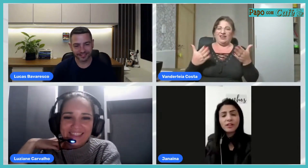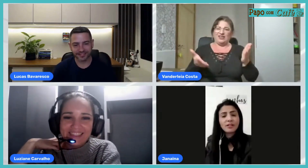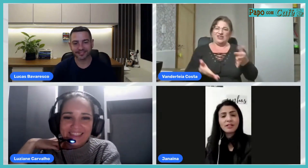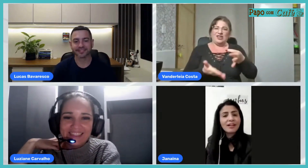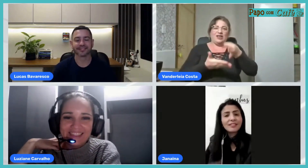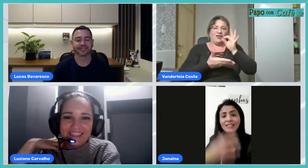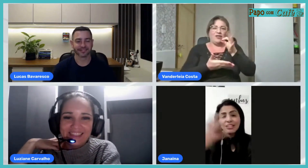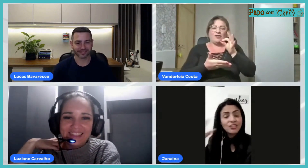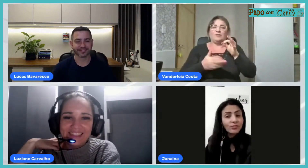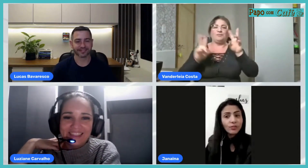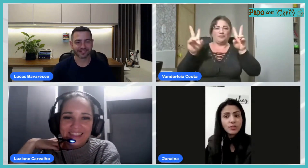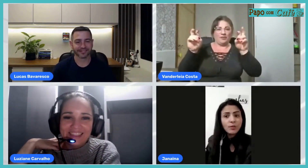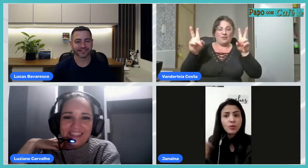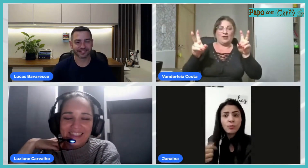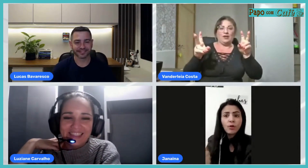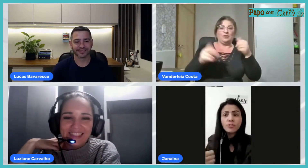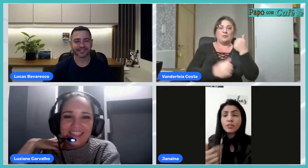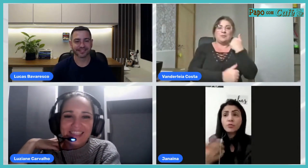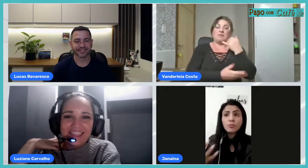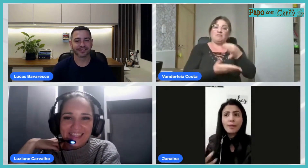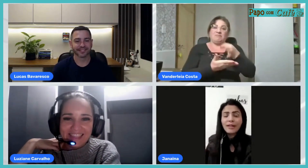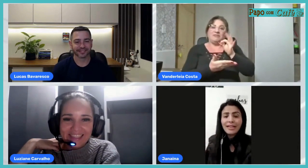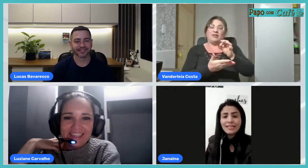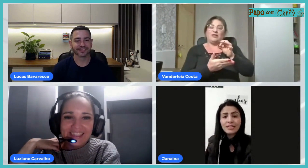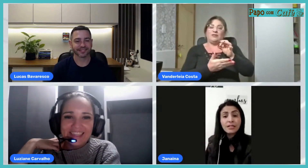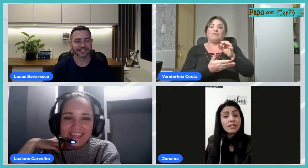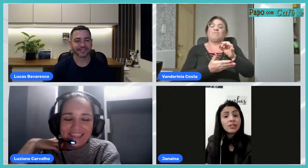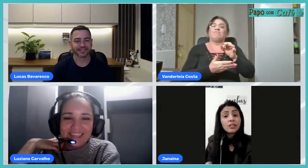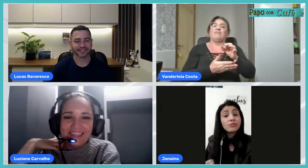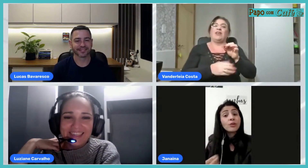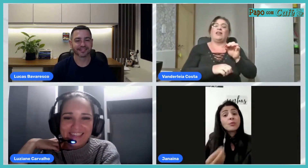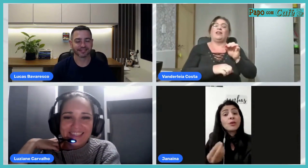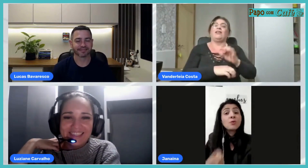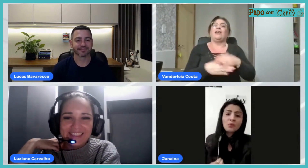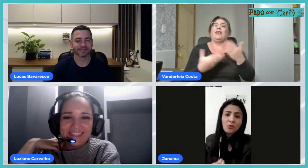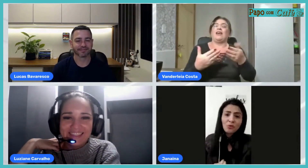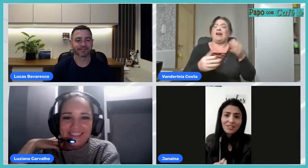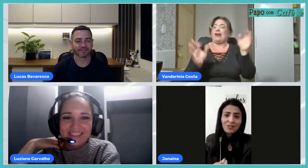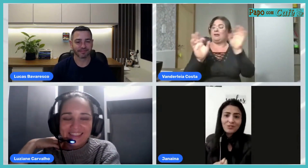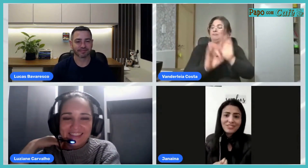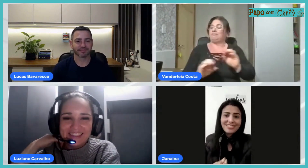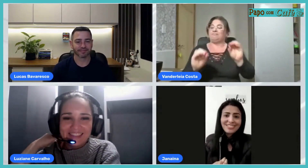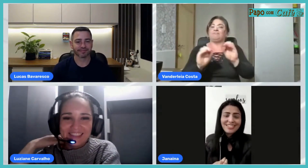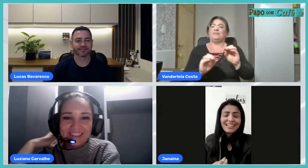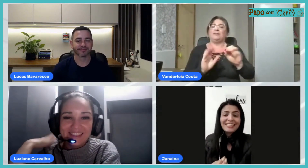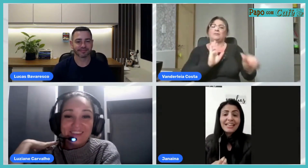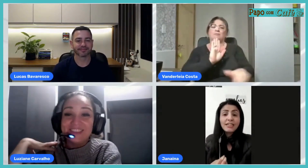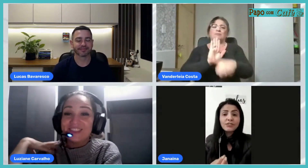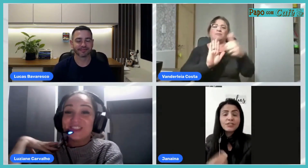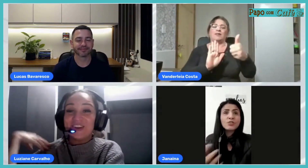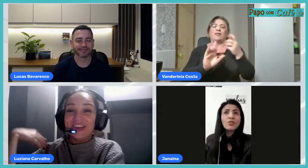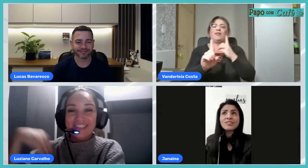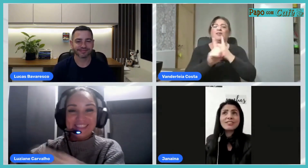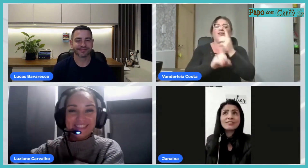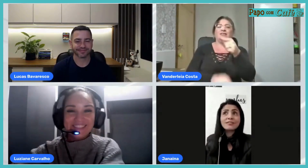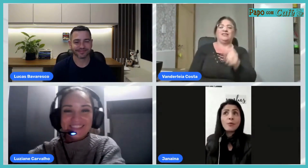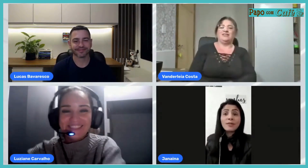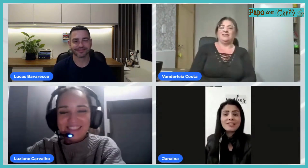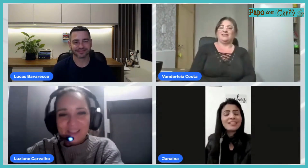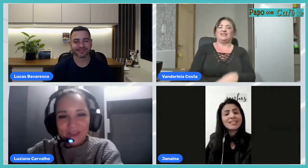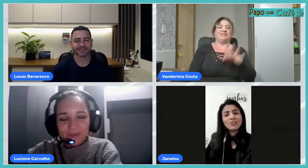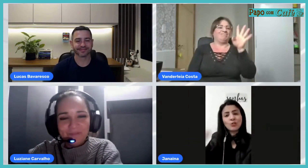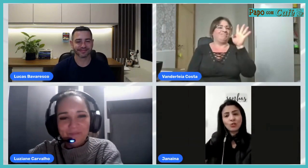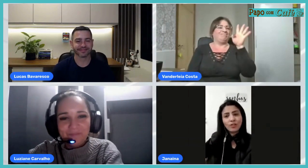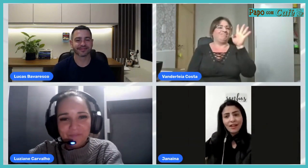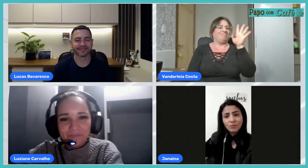papo aqui, já falou, explicou, pode, tal. Beleza. E foi o primeiro momento que eu encontrei o Lucas. E aí eu vi que, nossa, eu